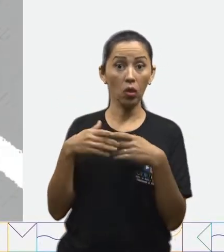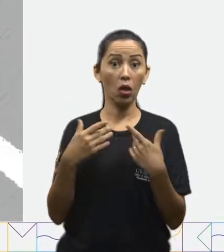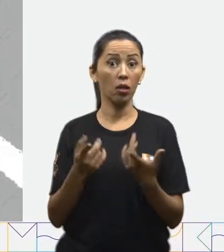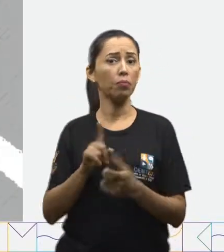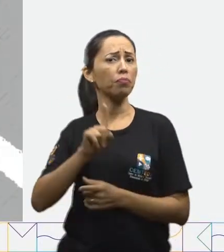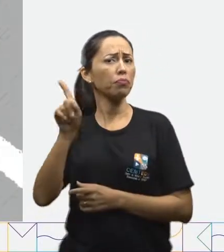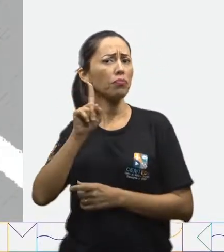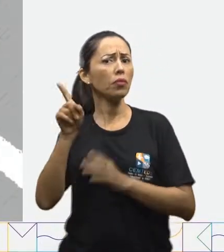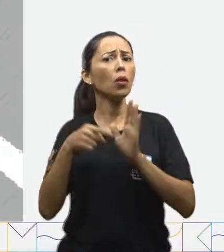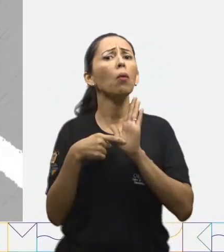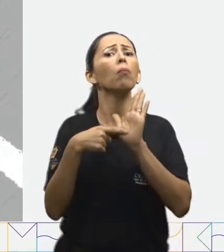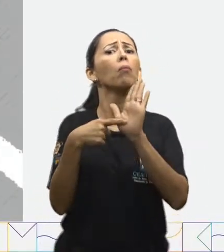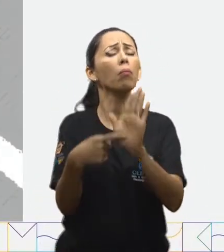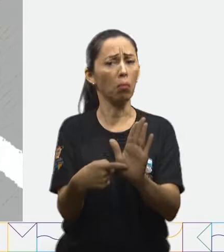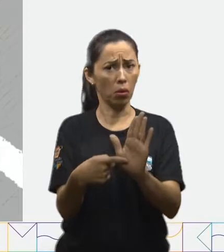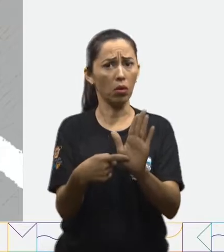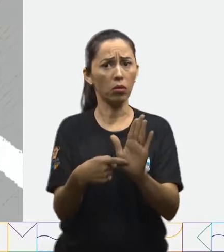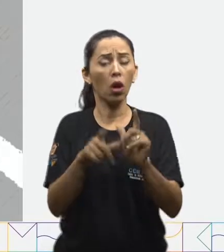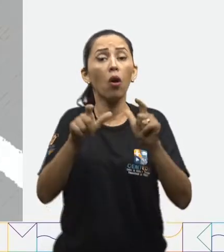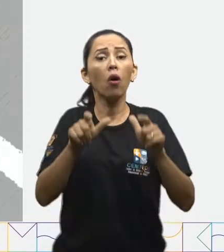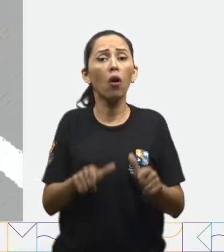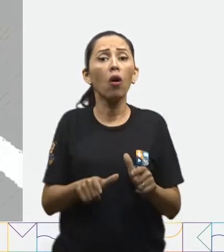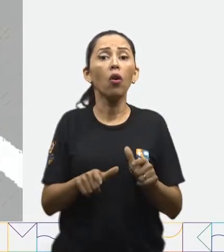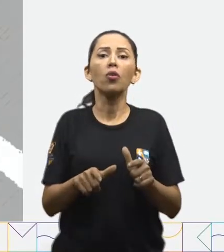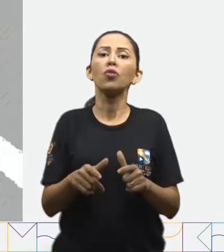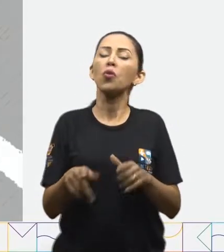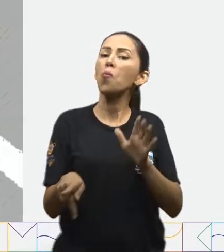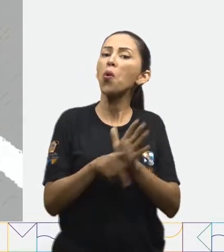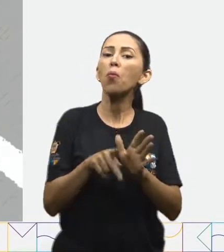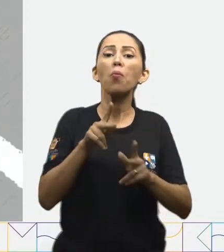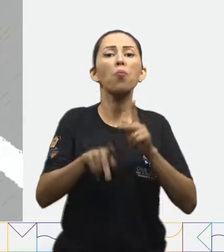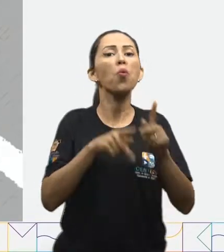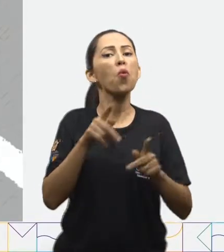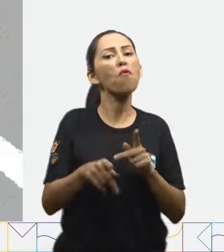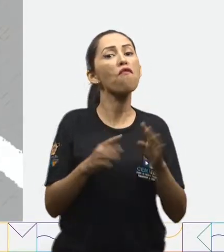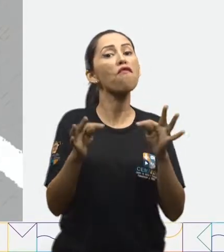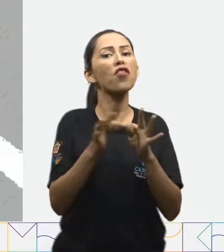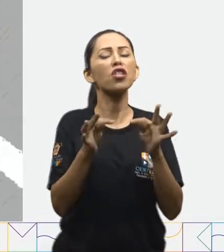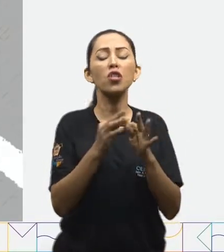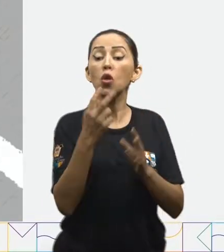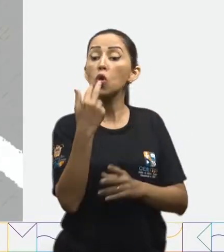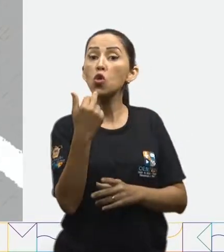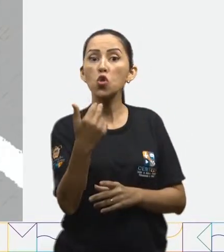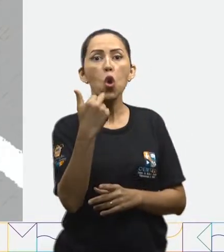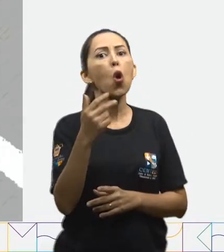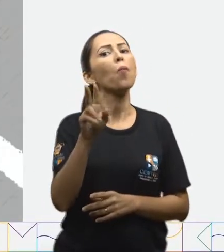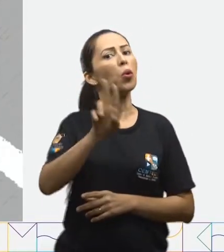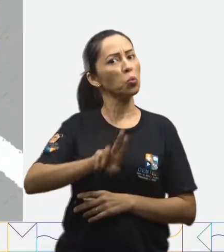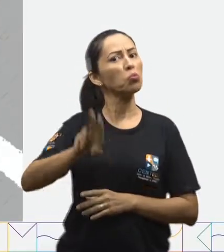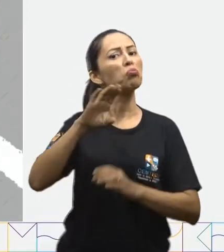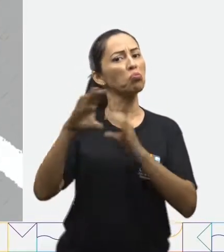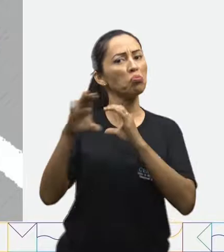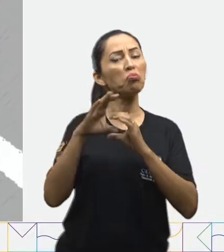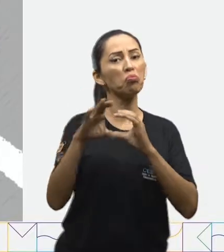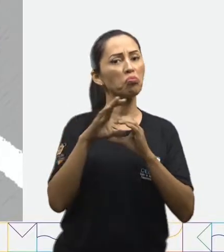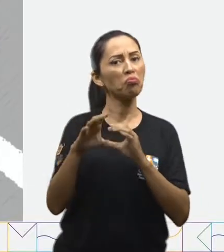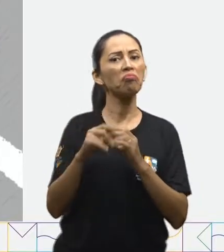elas representam onde chegou a ser usado o idioma fenício. Esta área marcada aqui é a